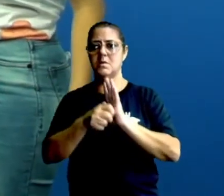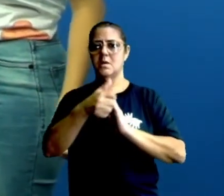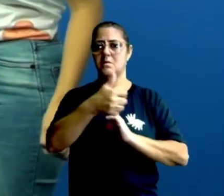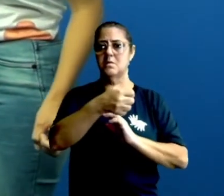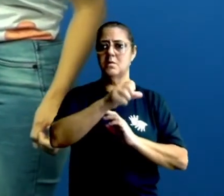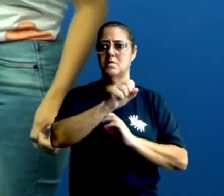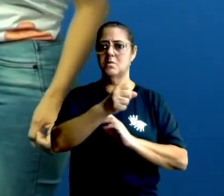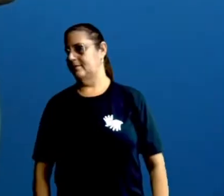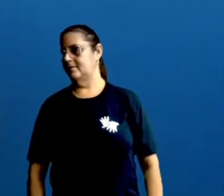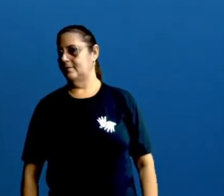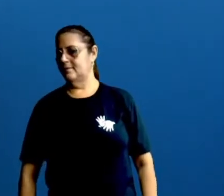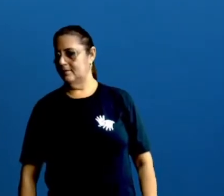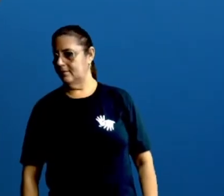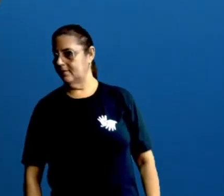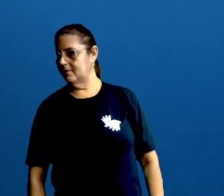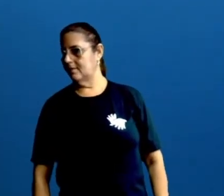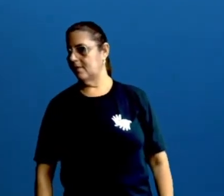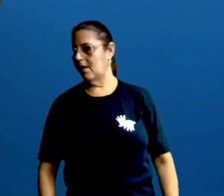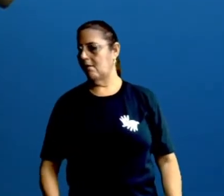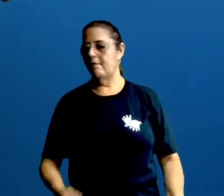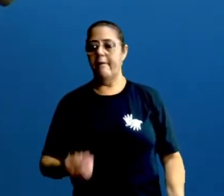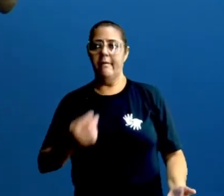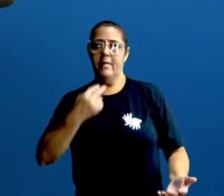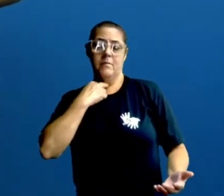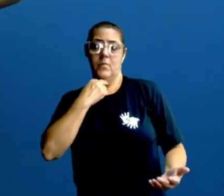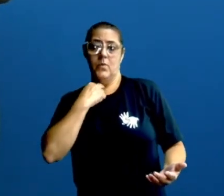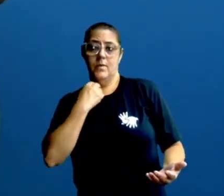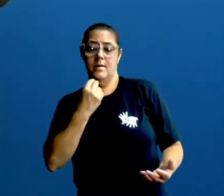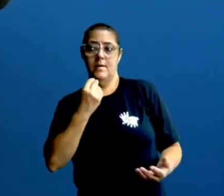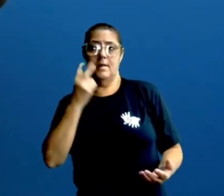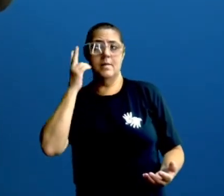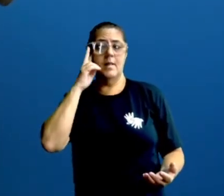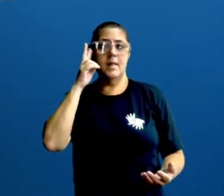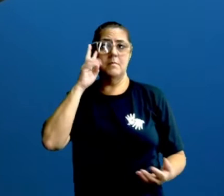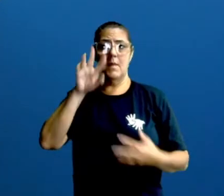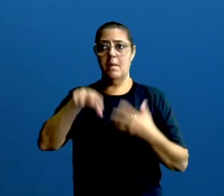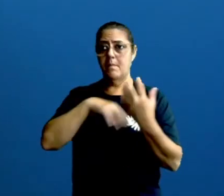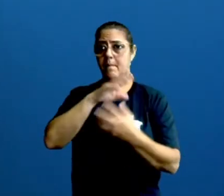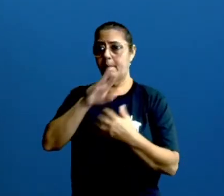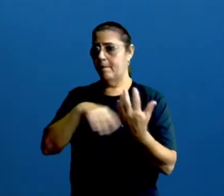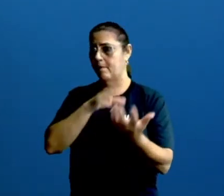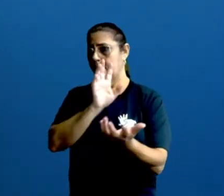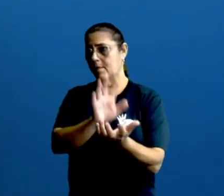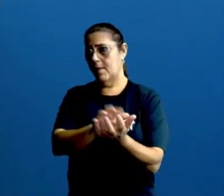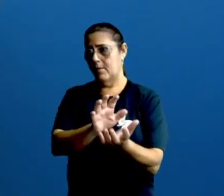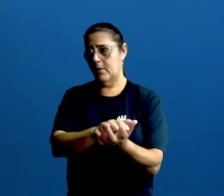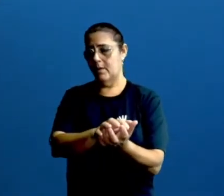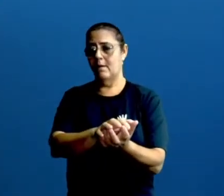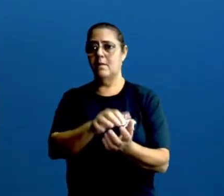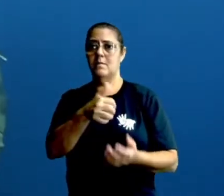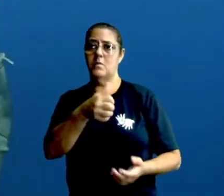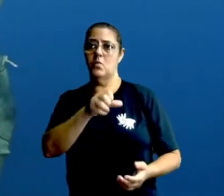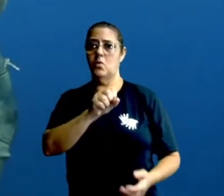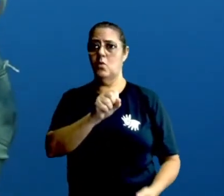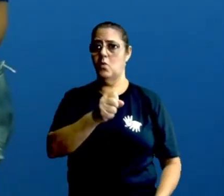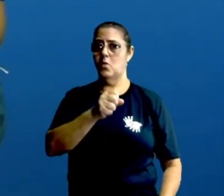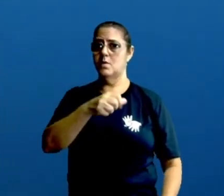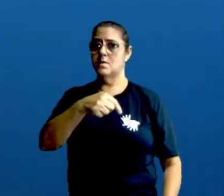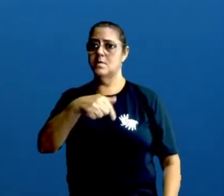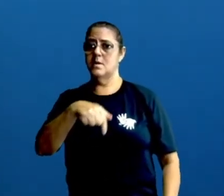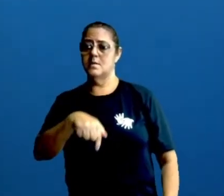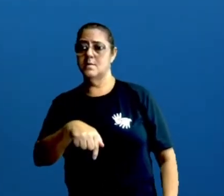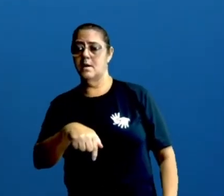século XIX. Então, a gente não poderia deixar de falar da Revolução Pernambucana de 1817. A